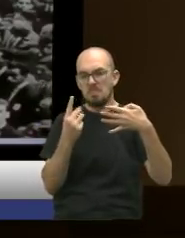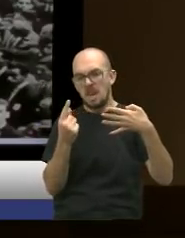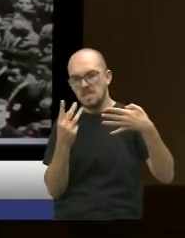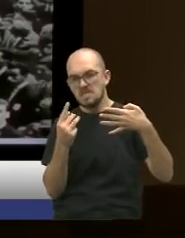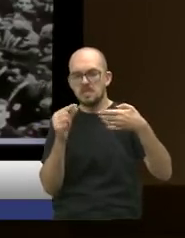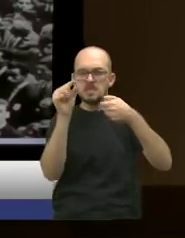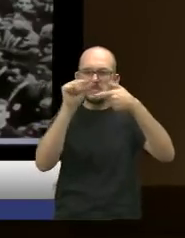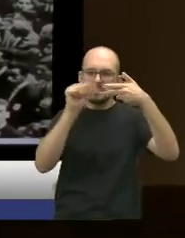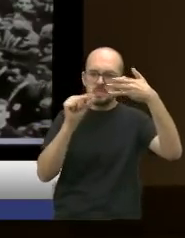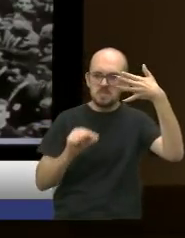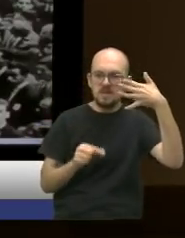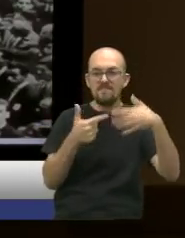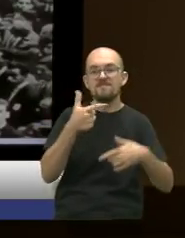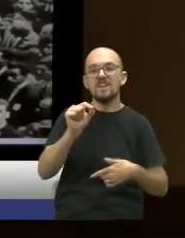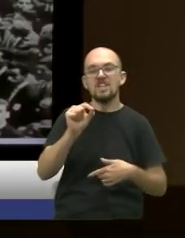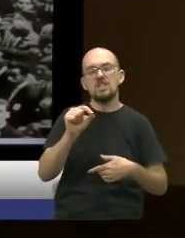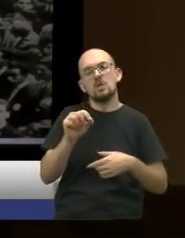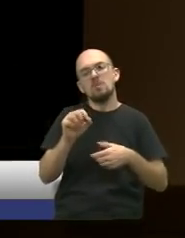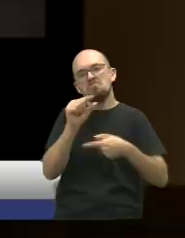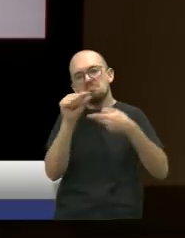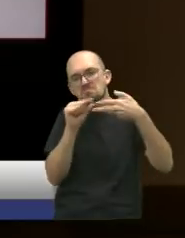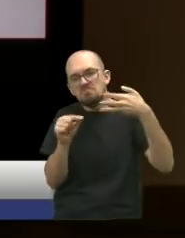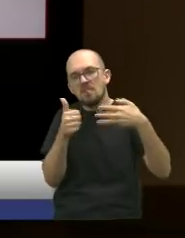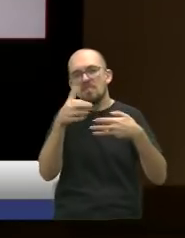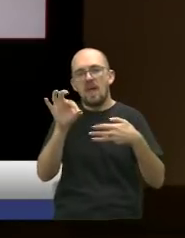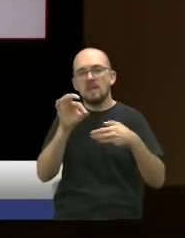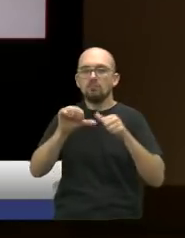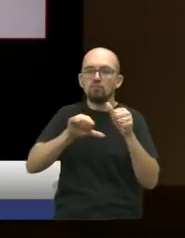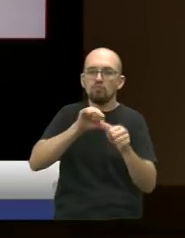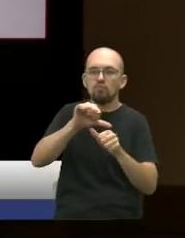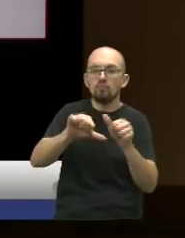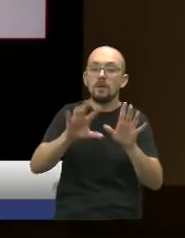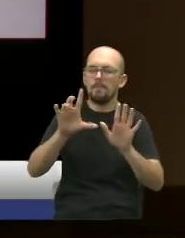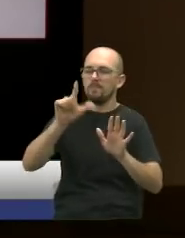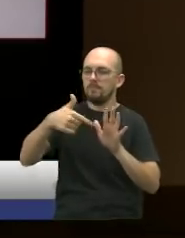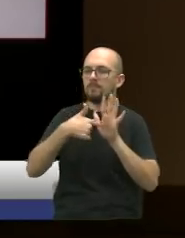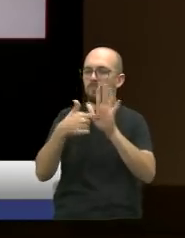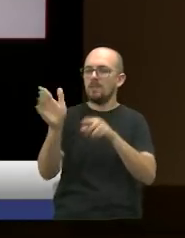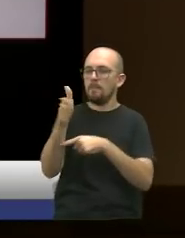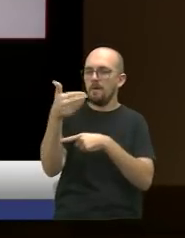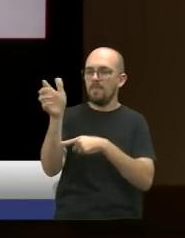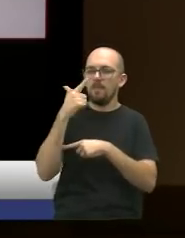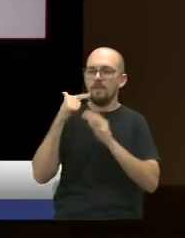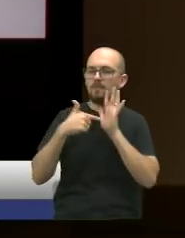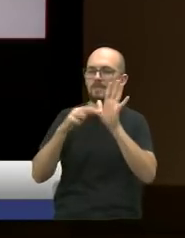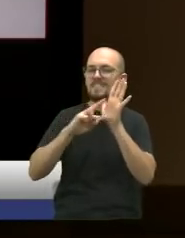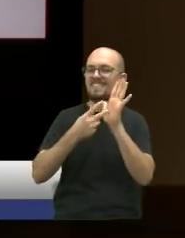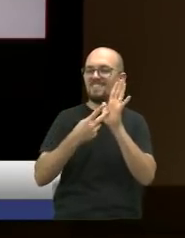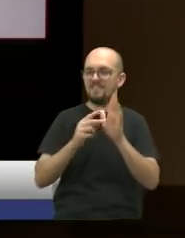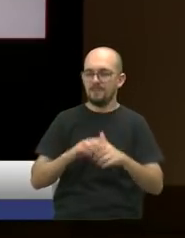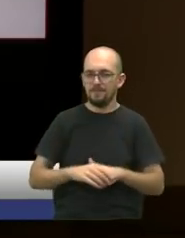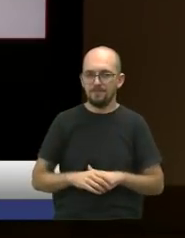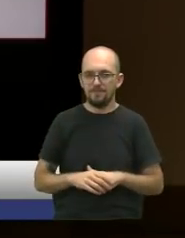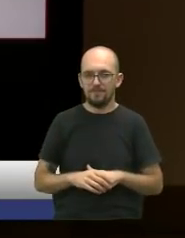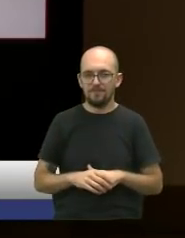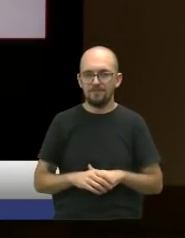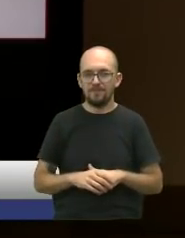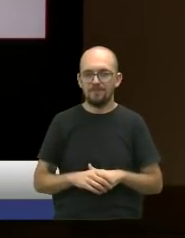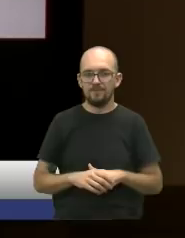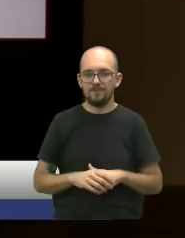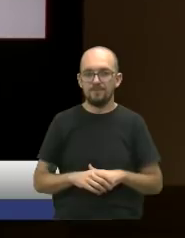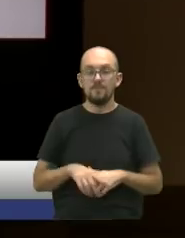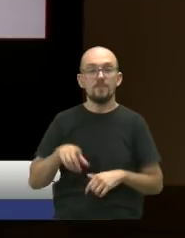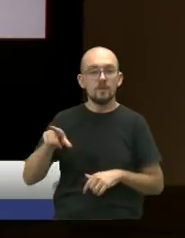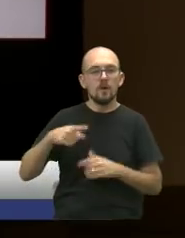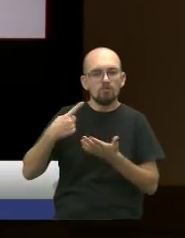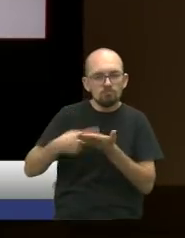10, enfim. Essa bandeira ganhou um novo significado que depois eu falo para vocês. A Legião Revolucionária era a milícia